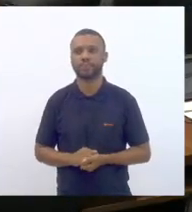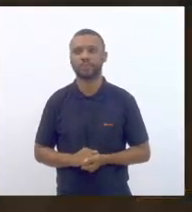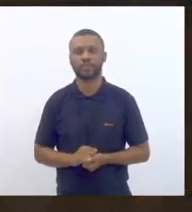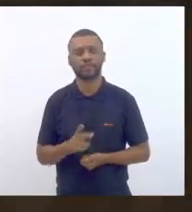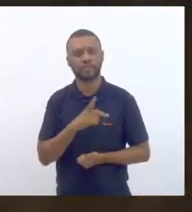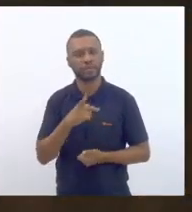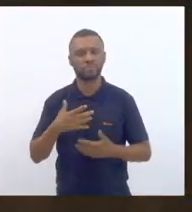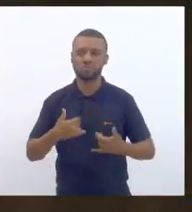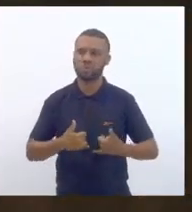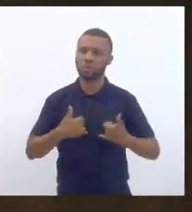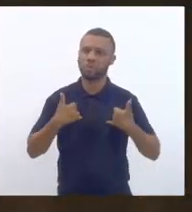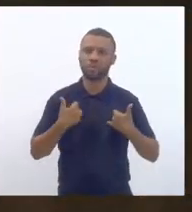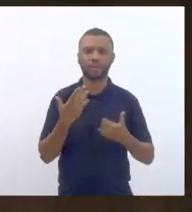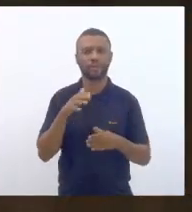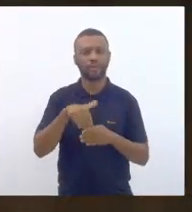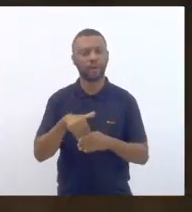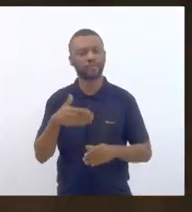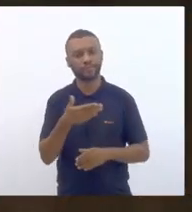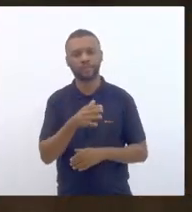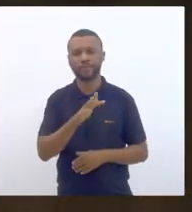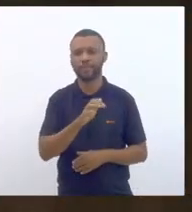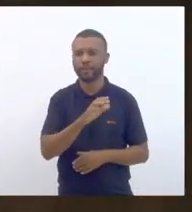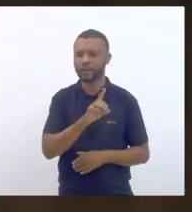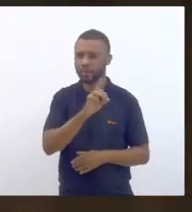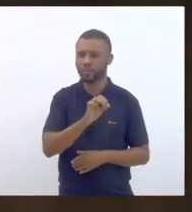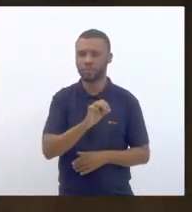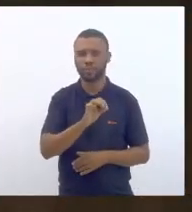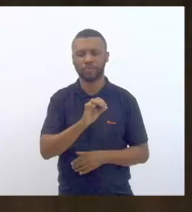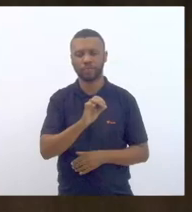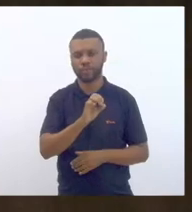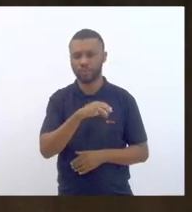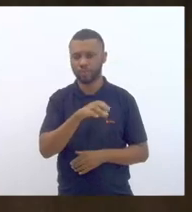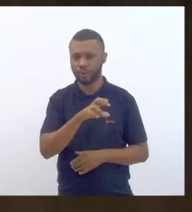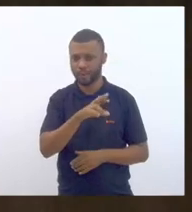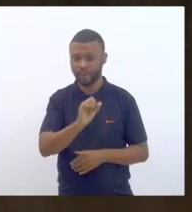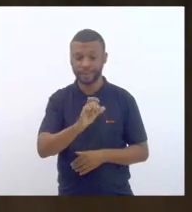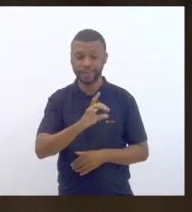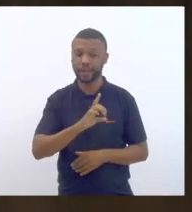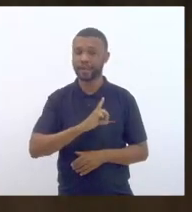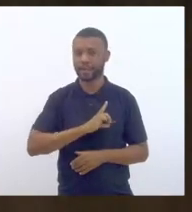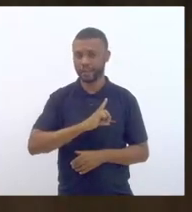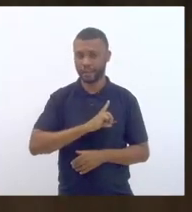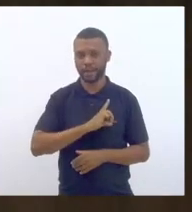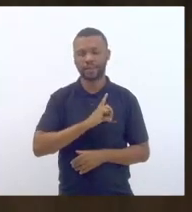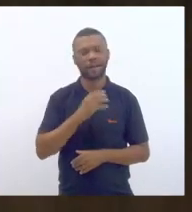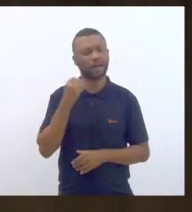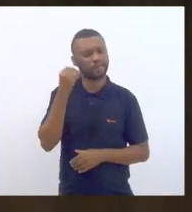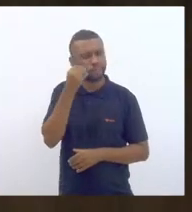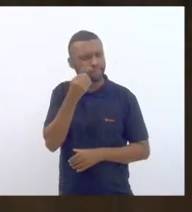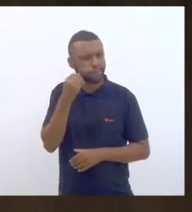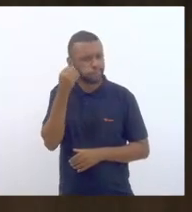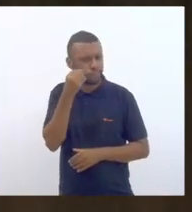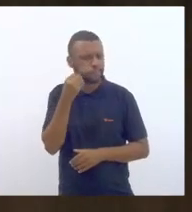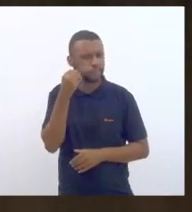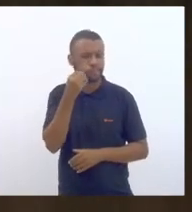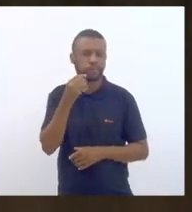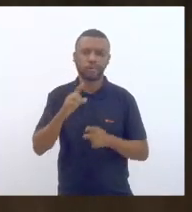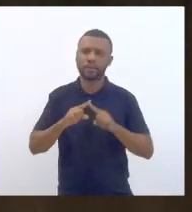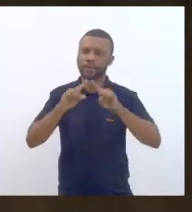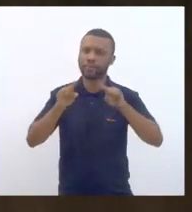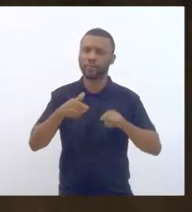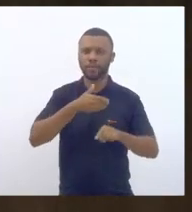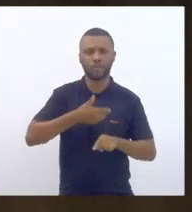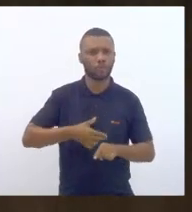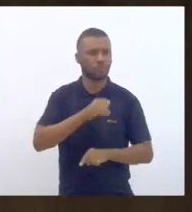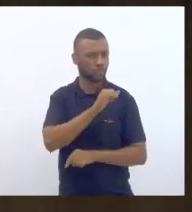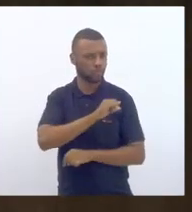Presidente, com muito orgulho, voto no delegado Fernando Moraes, experiente, servidor público do